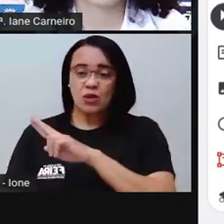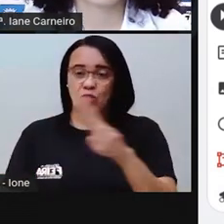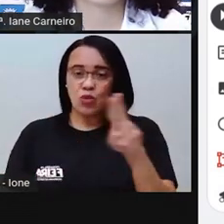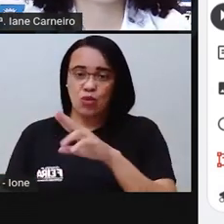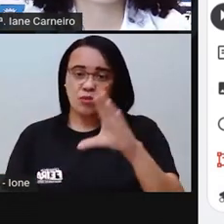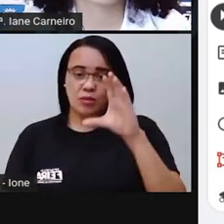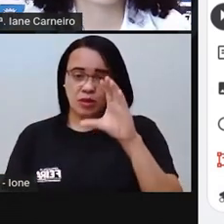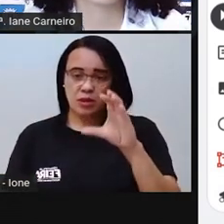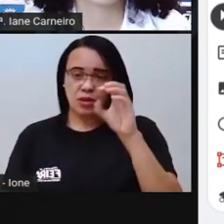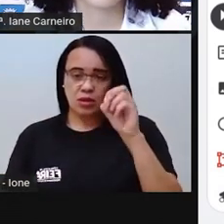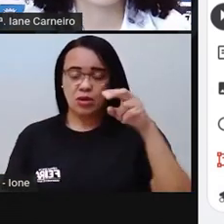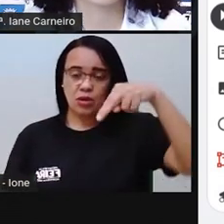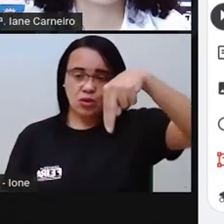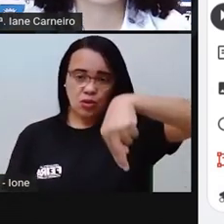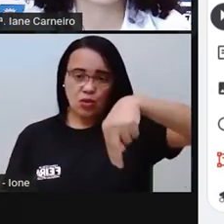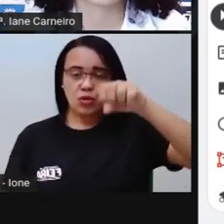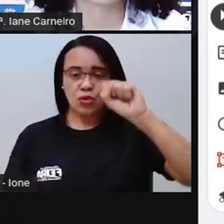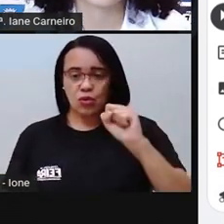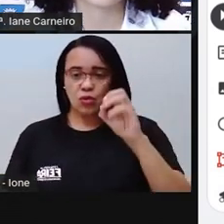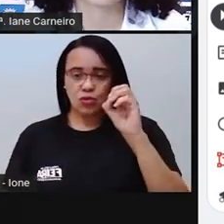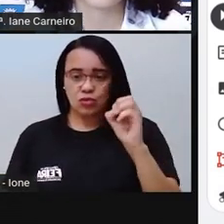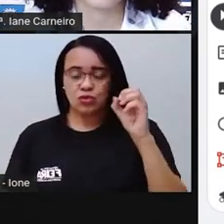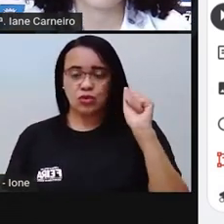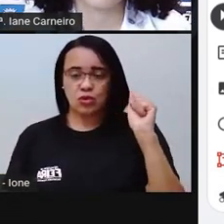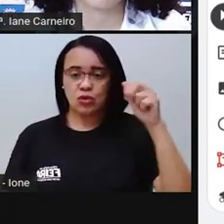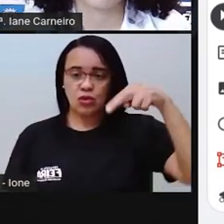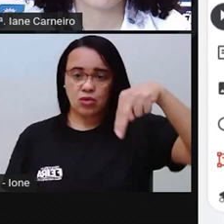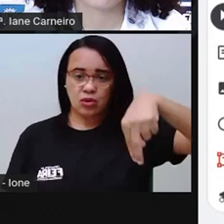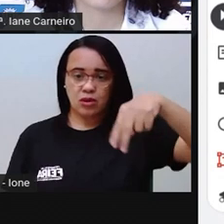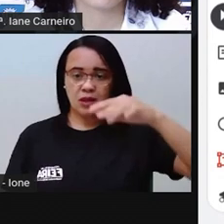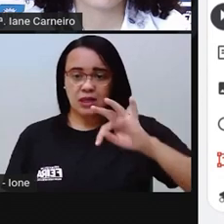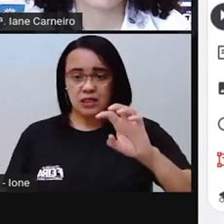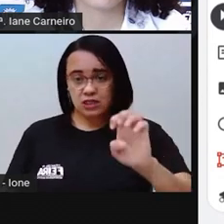São as consoantes. Tá joia?